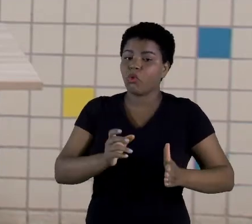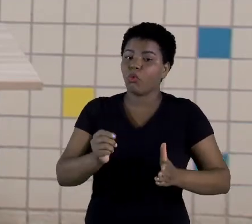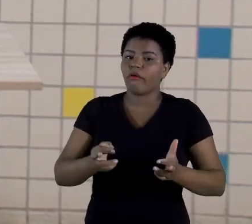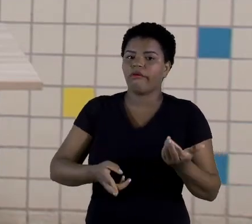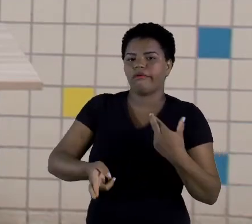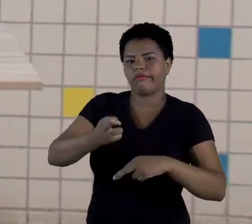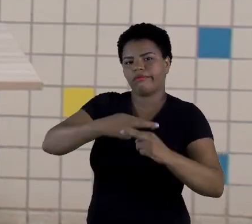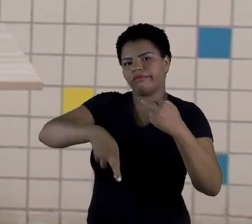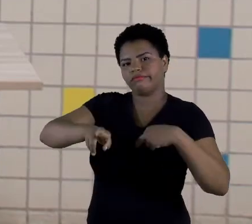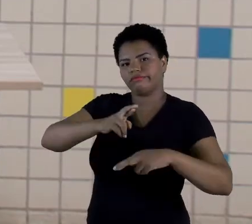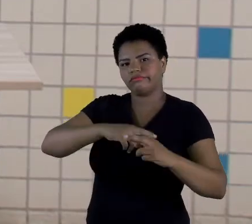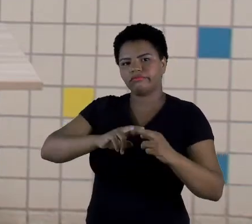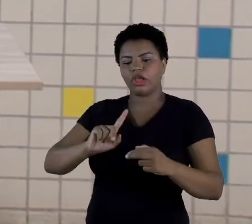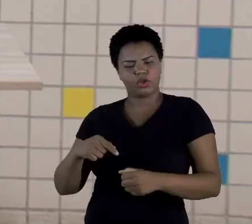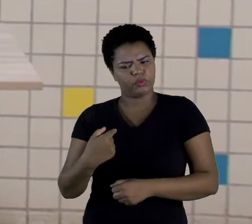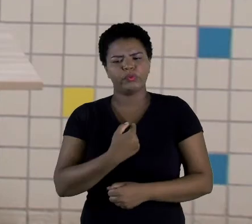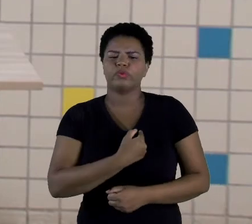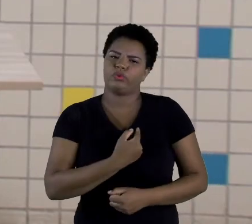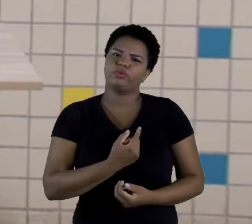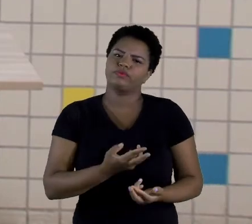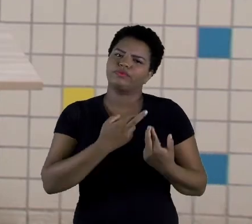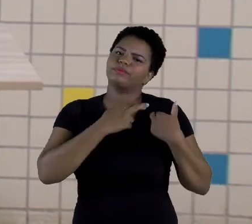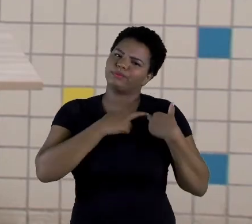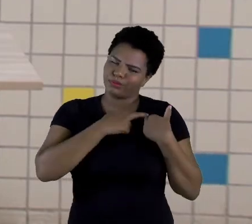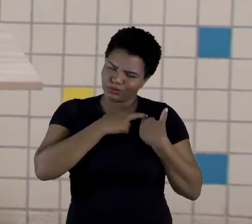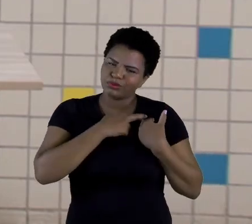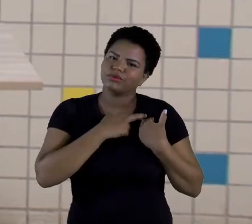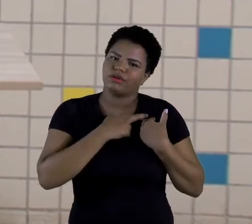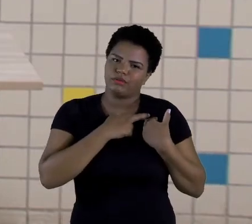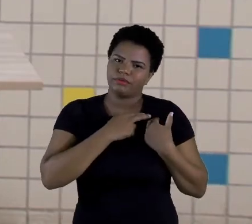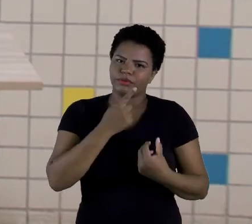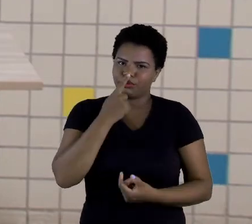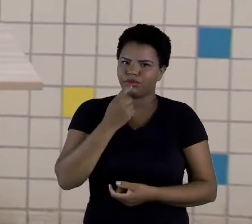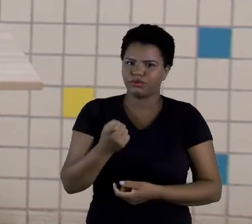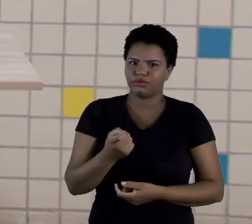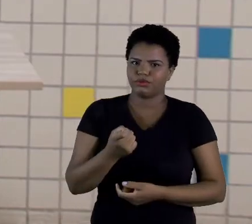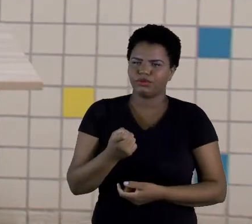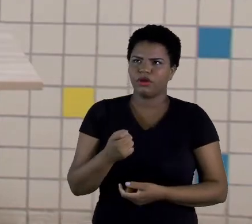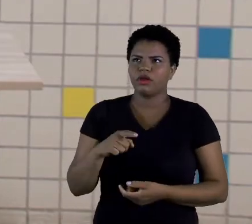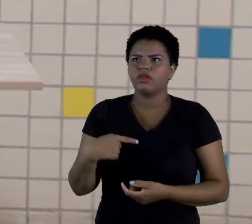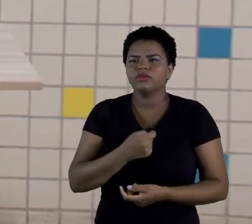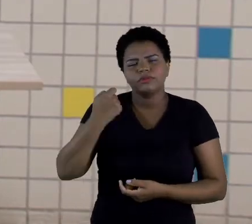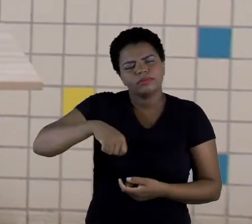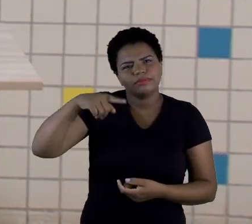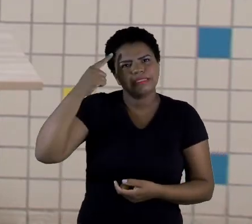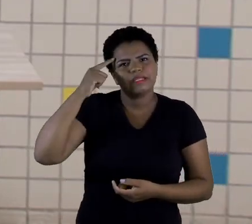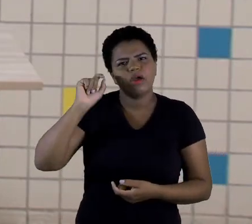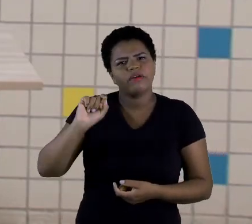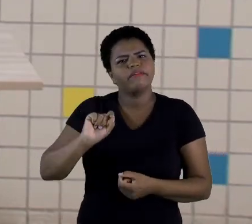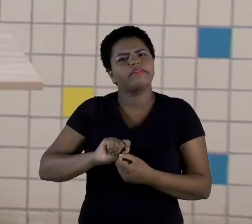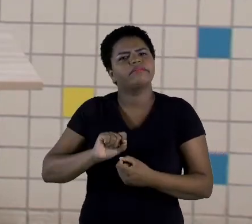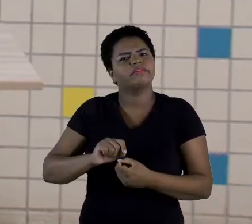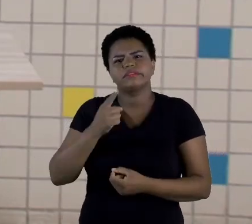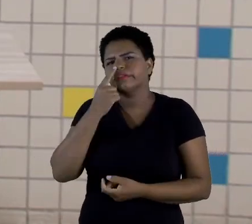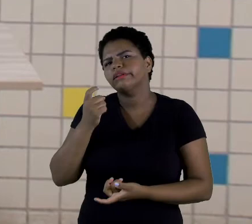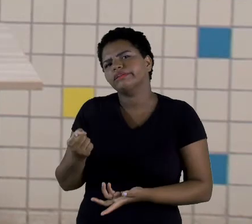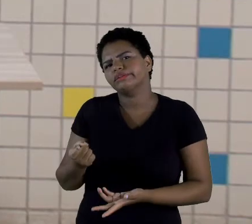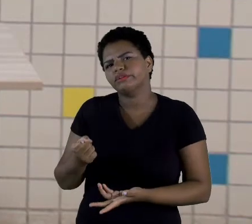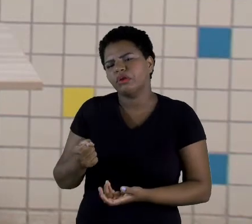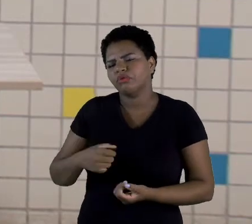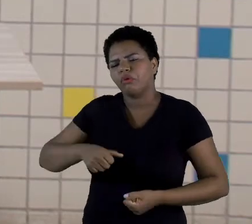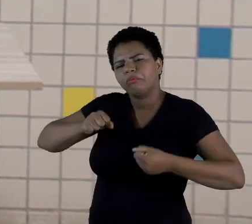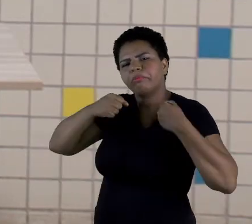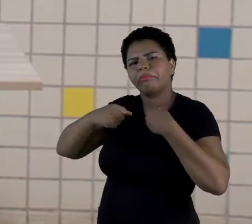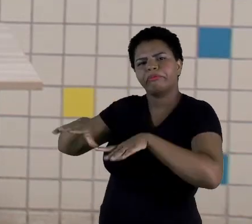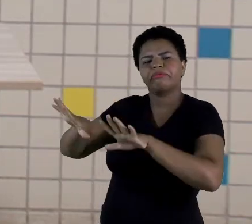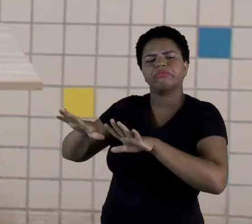somos responsáveis pelo nosso lixo. Nós temos que pensar o que que nós vamos fazer com esse lixo, não somente jogar na natureza,